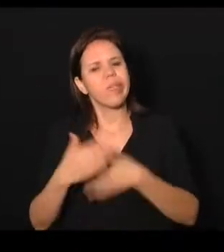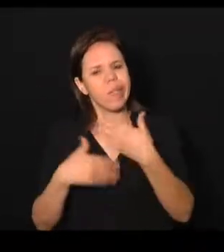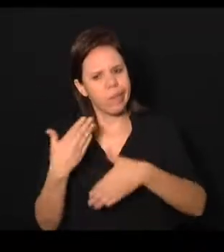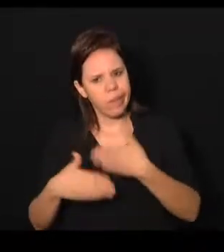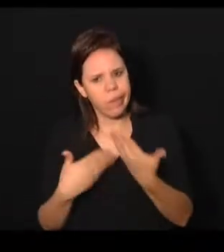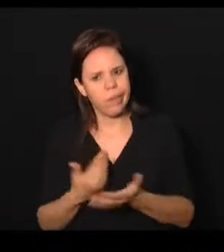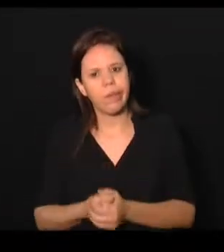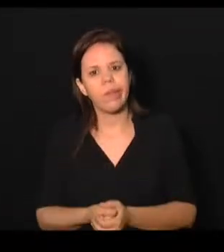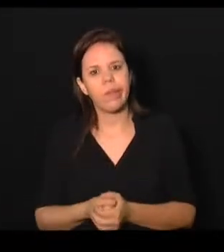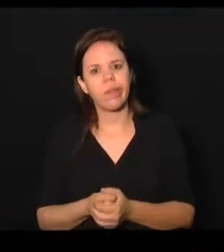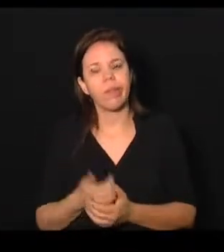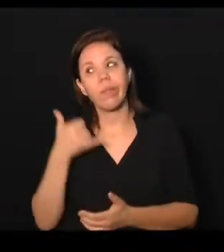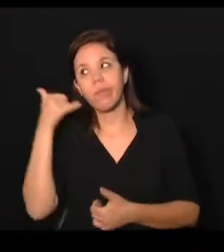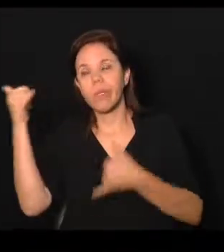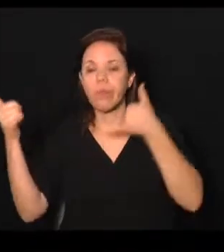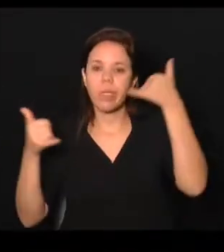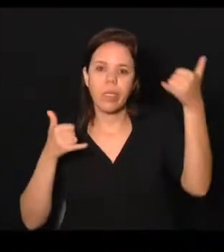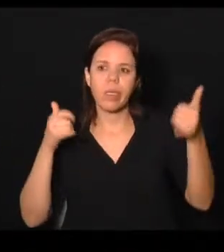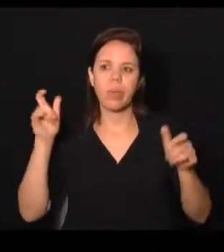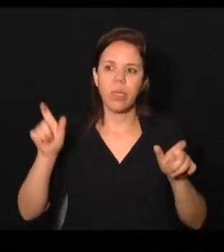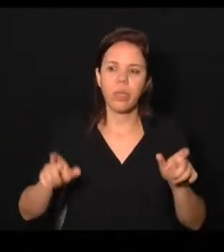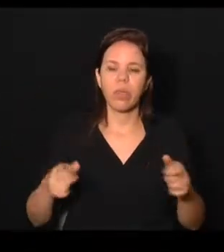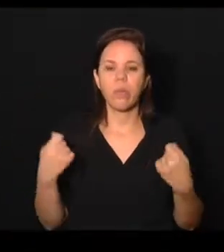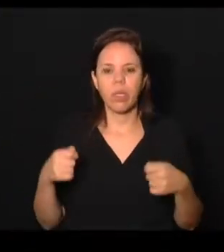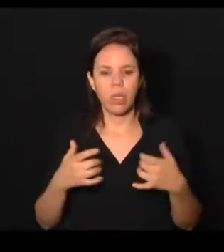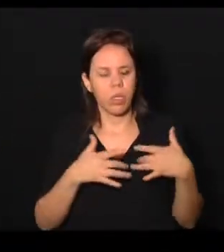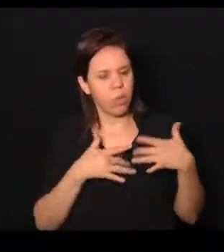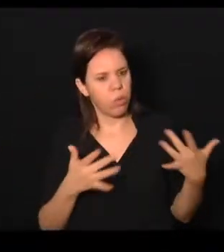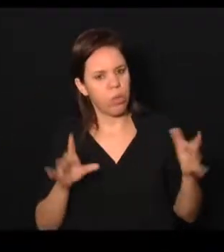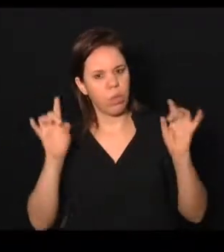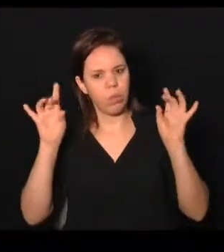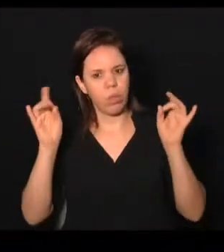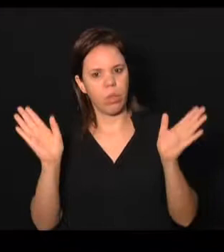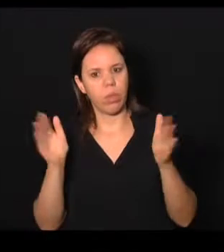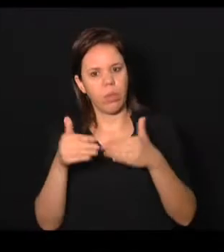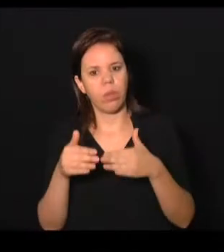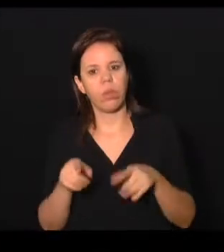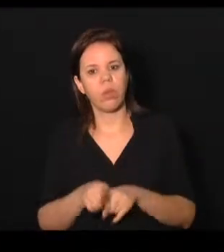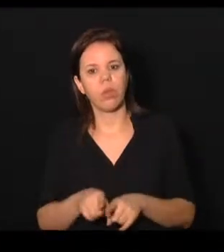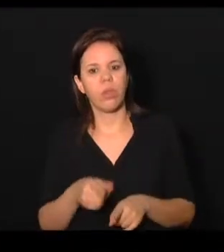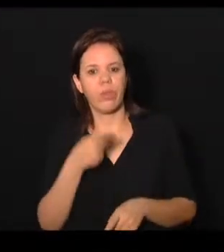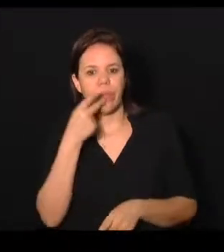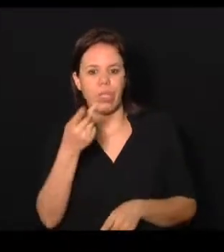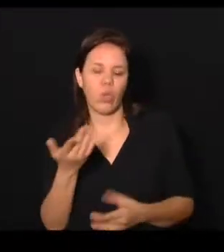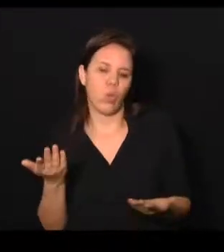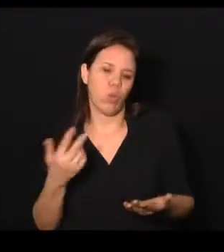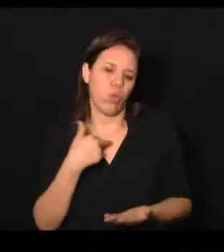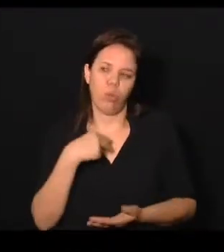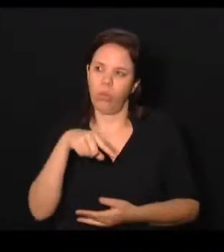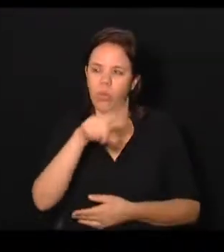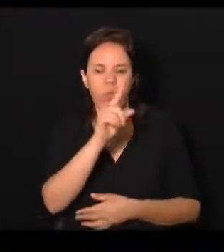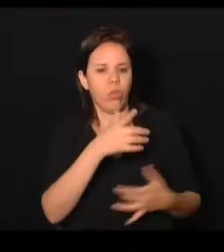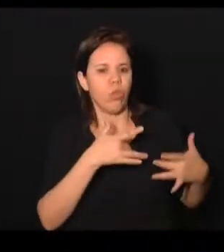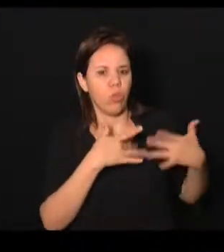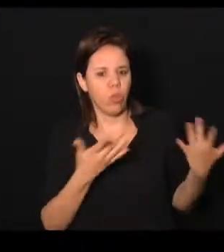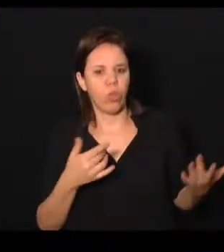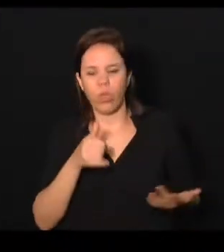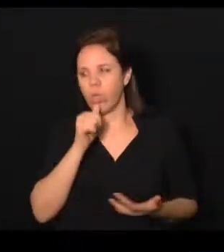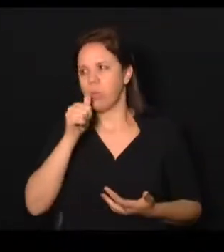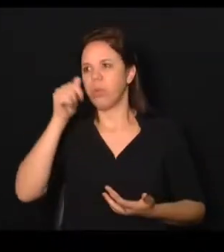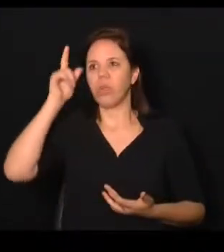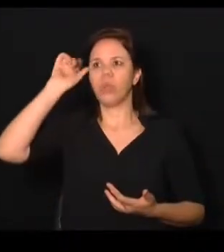gente, às vezes, ligar para um doador porque está precisando de uma doação específica e eles falarem, olha, hoje eu não vou doar porque eu bebi